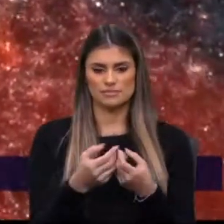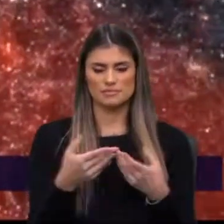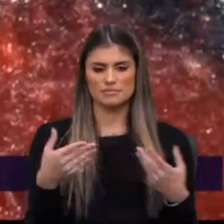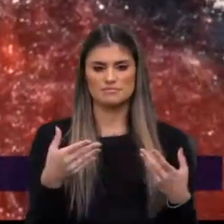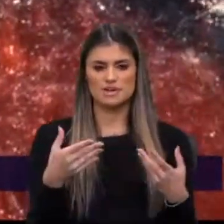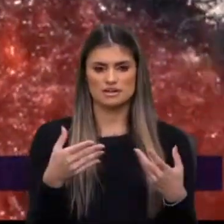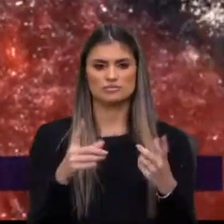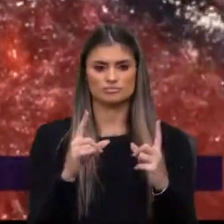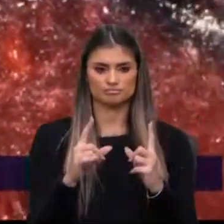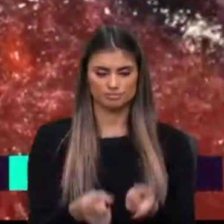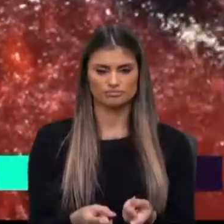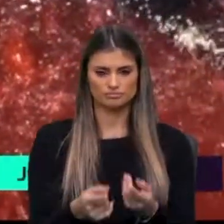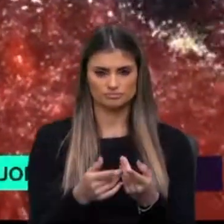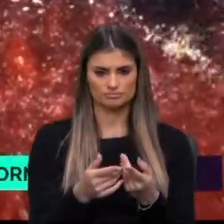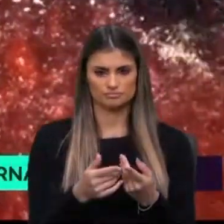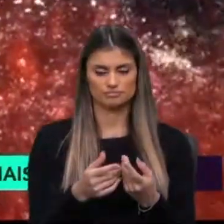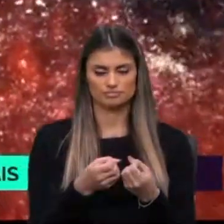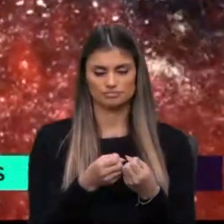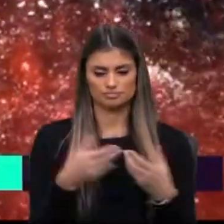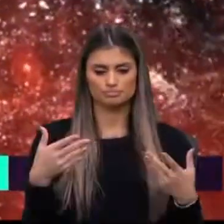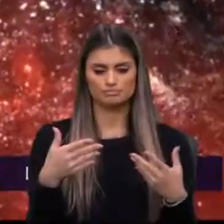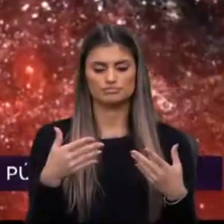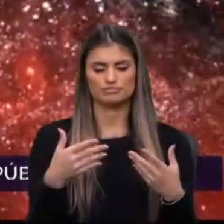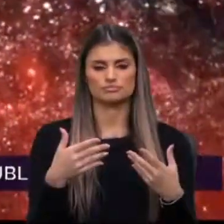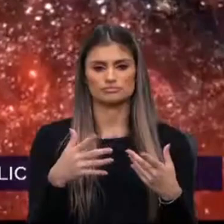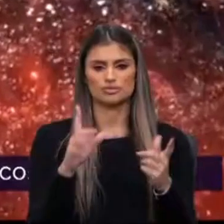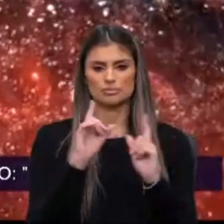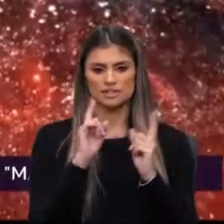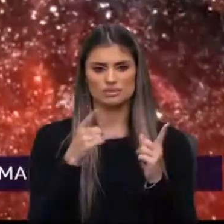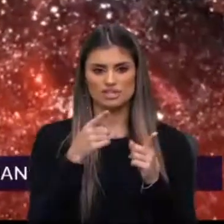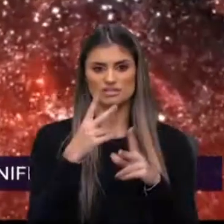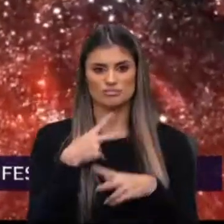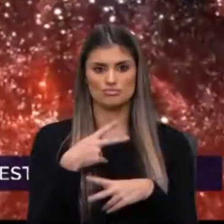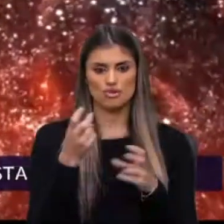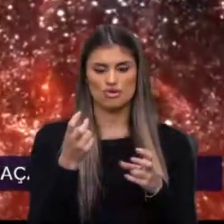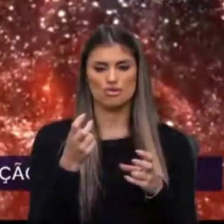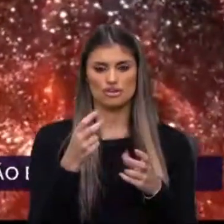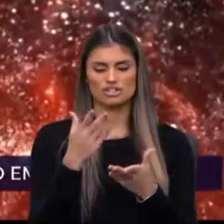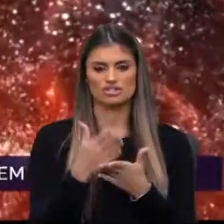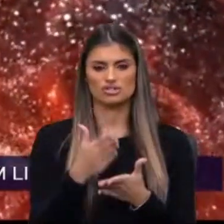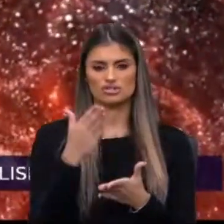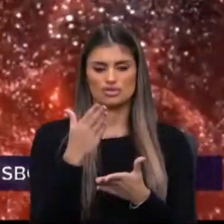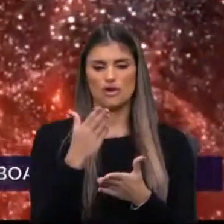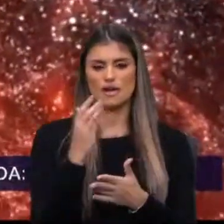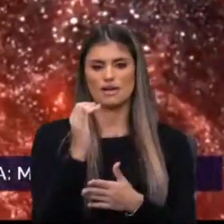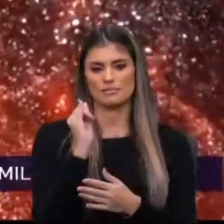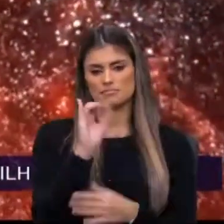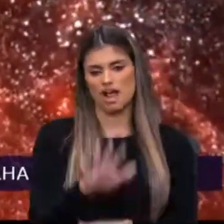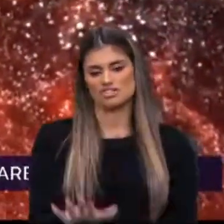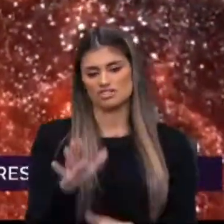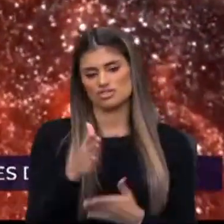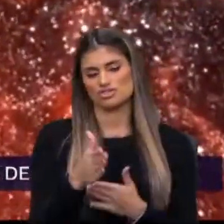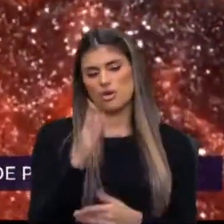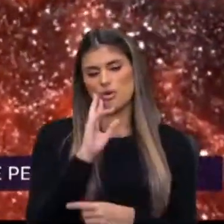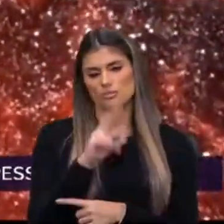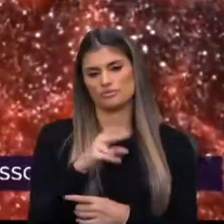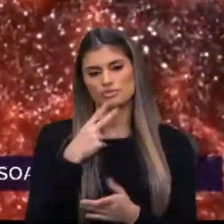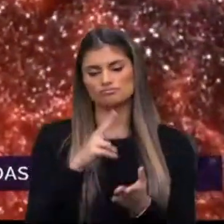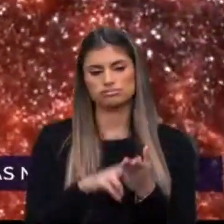para crescer. Mas o mais surpreendente nesta descoberta, e isto são apenas ilustrações, como é óbvio, não são